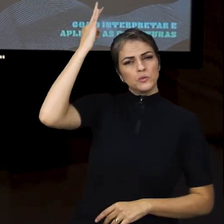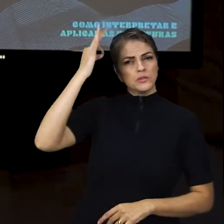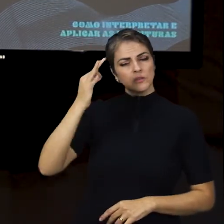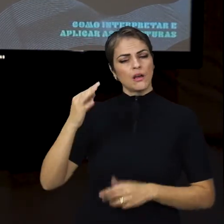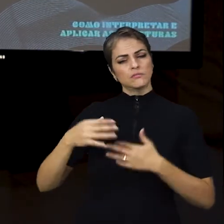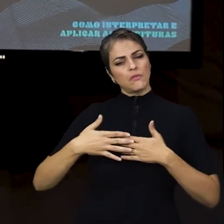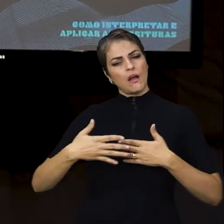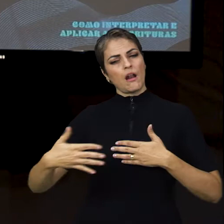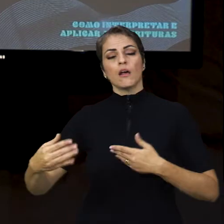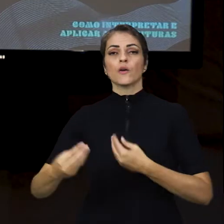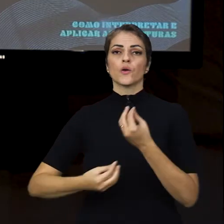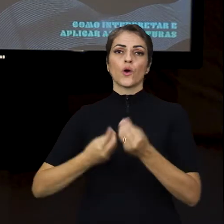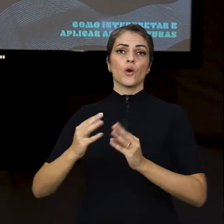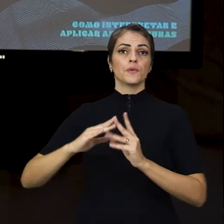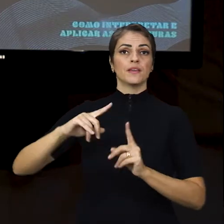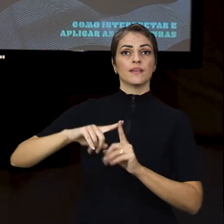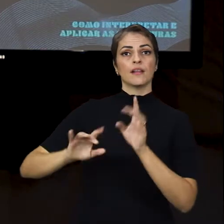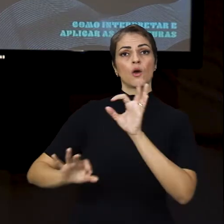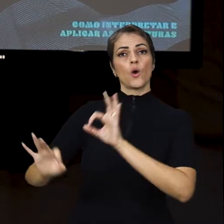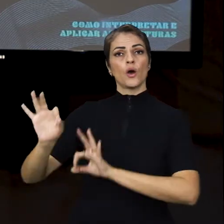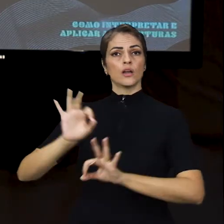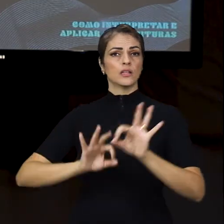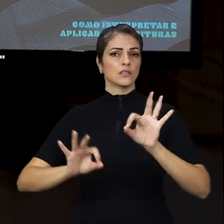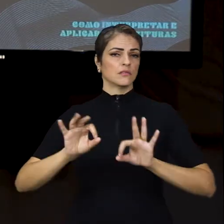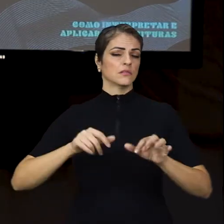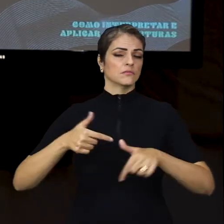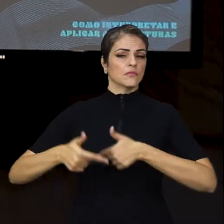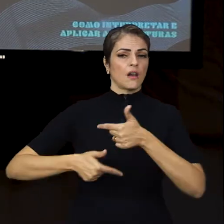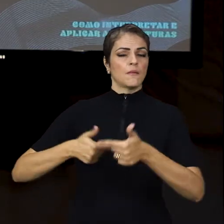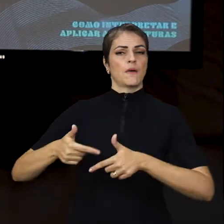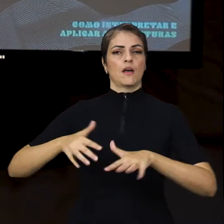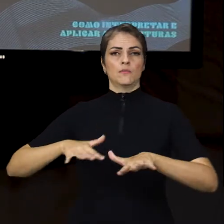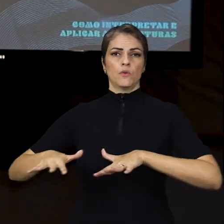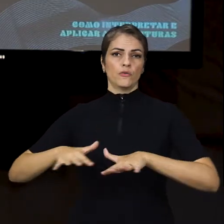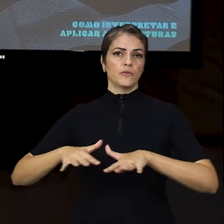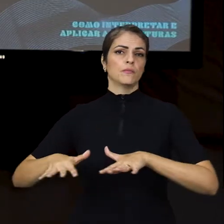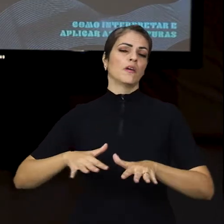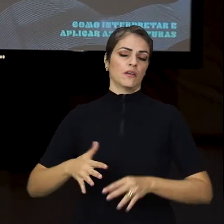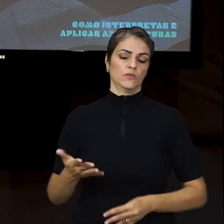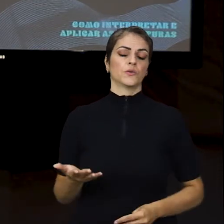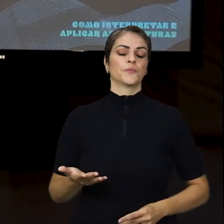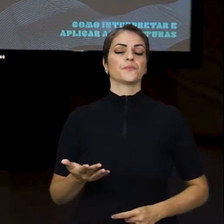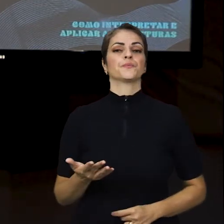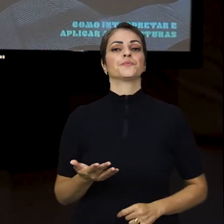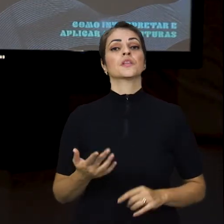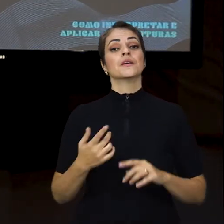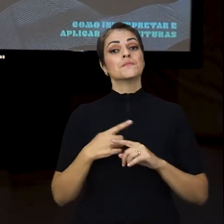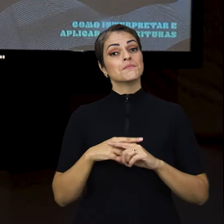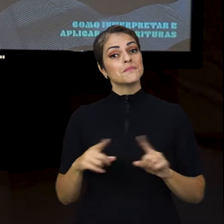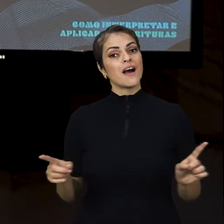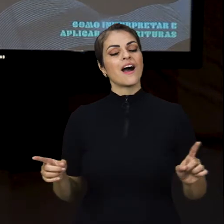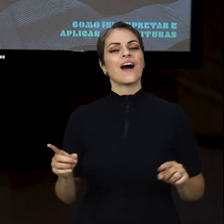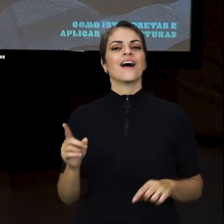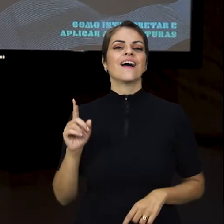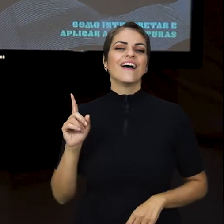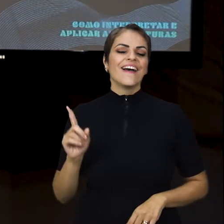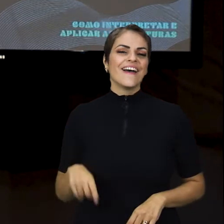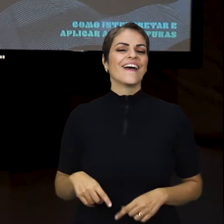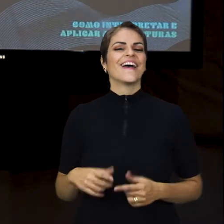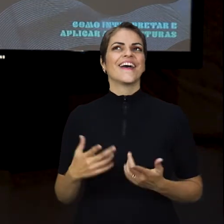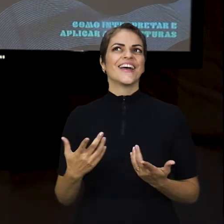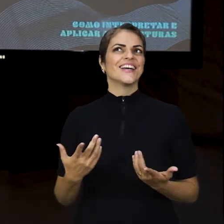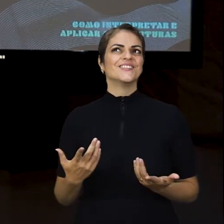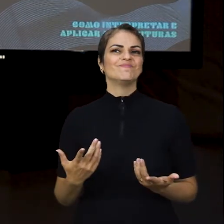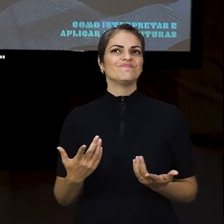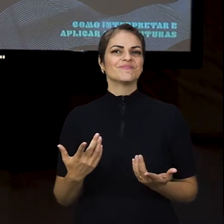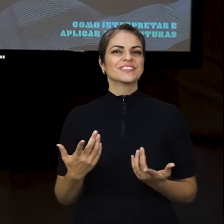como a igreja começou a se organizar e se movimentar no cumprimento da grande comissão. Mas é um livro que tem, até na